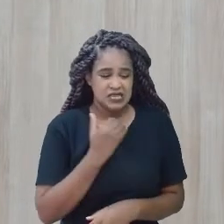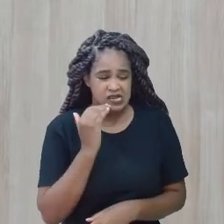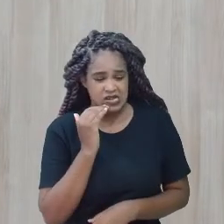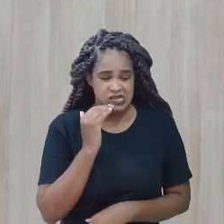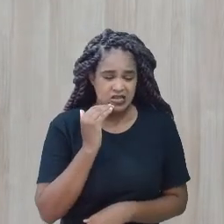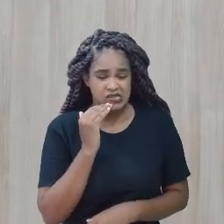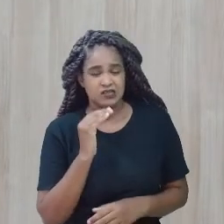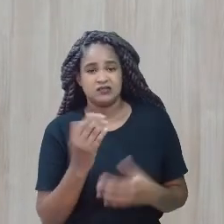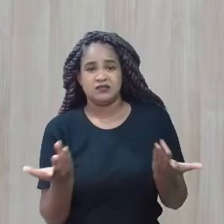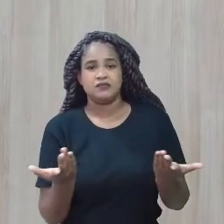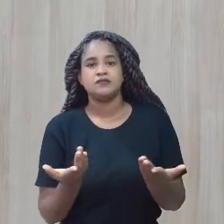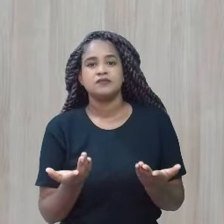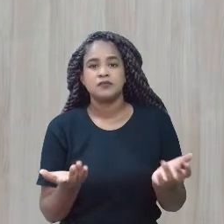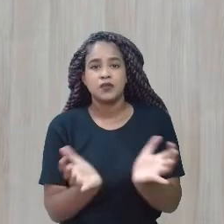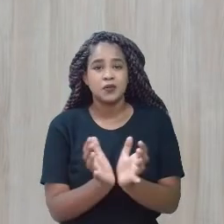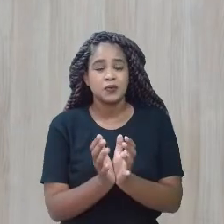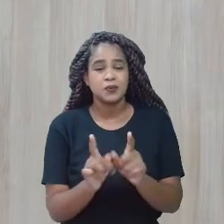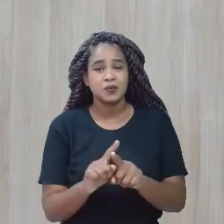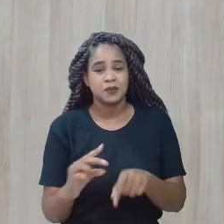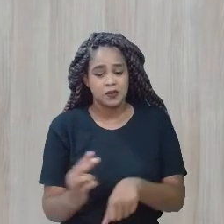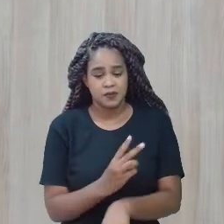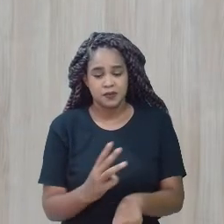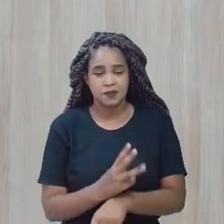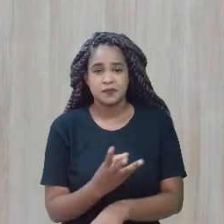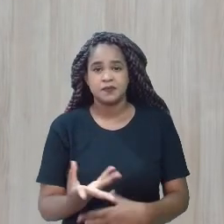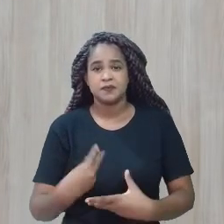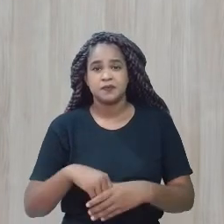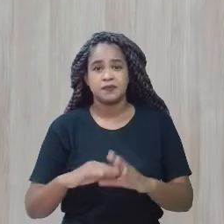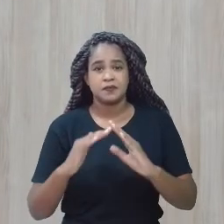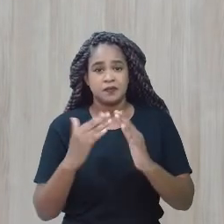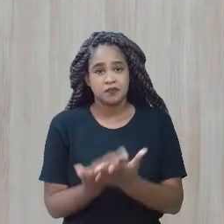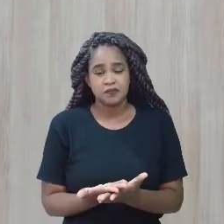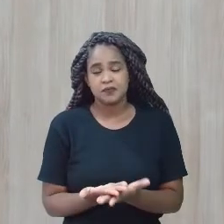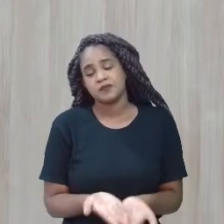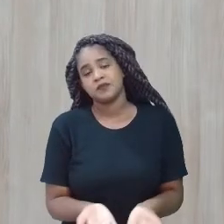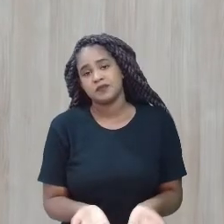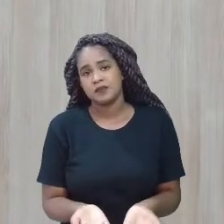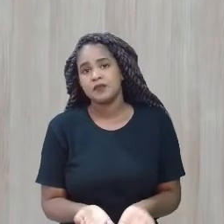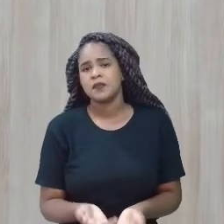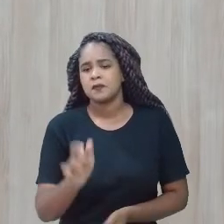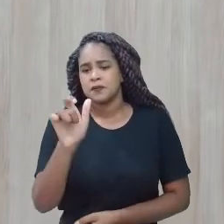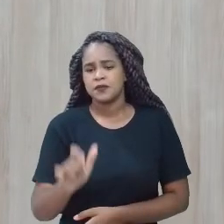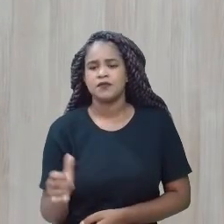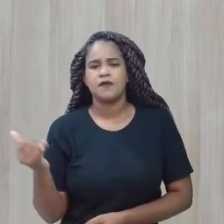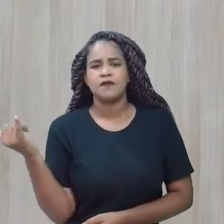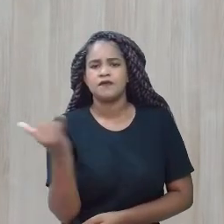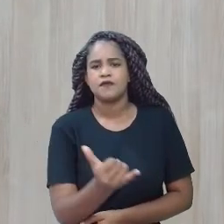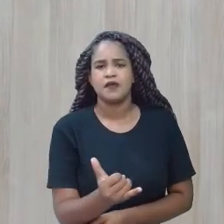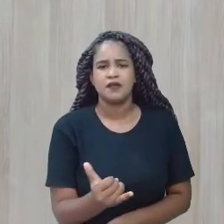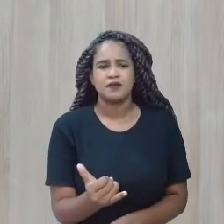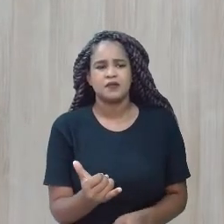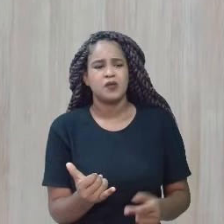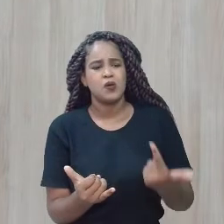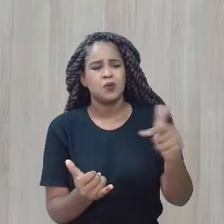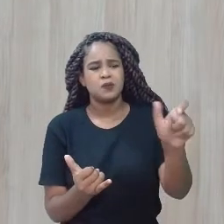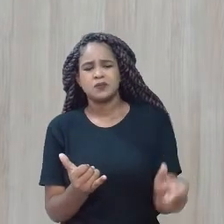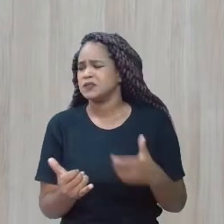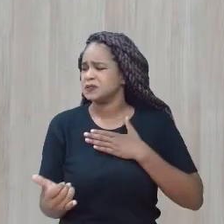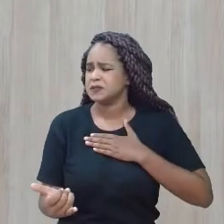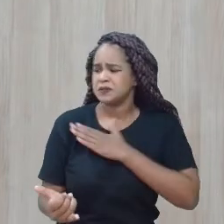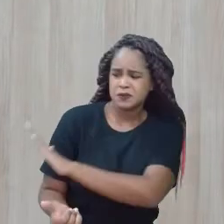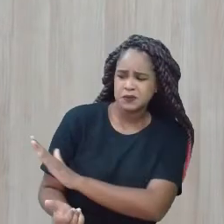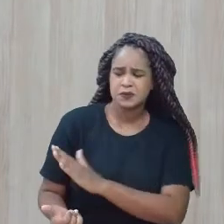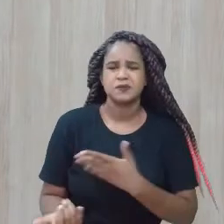dentro do grupo de WhatsApp da escola que a professora criou, não é? Alguém falou uma coisa que o outro não gostou,